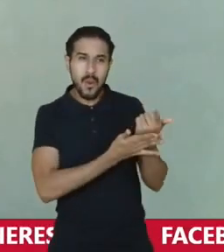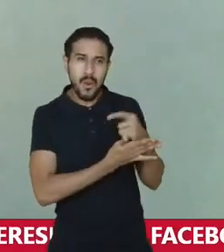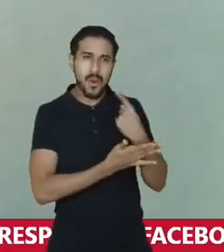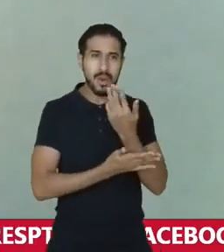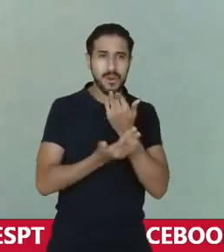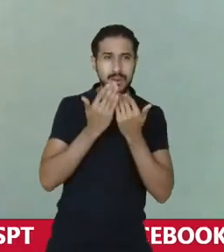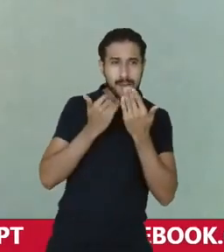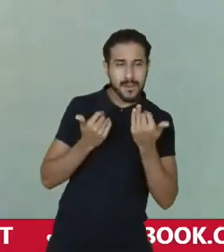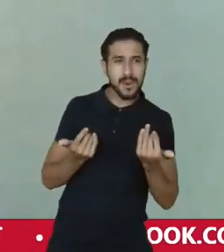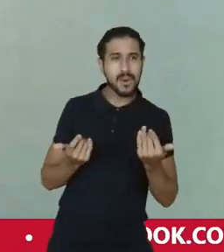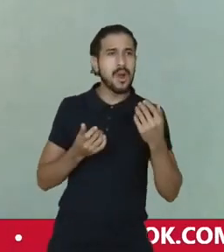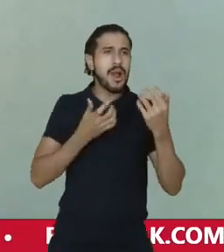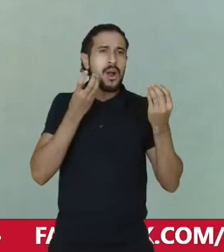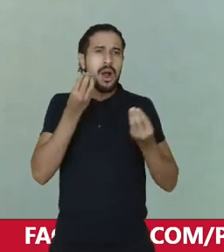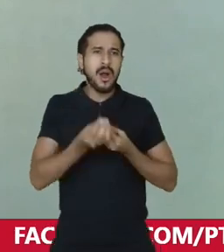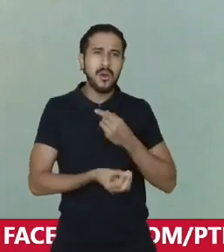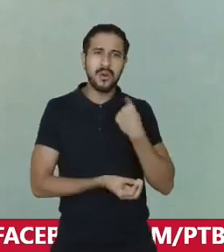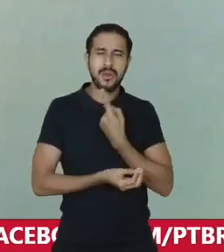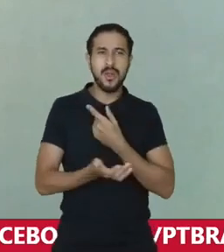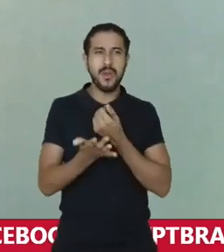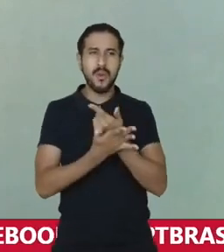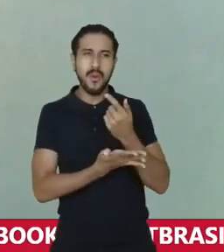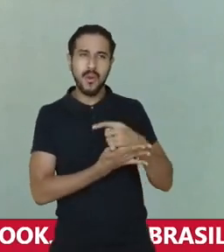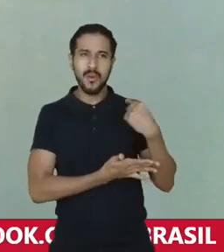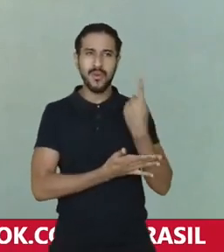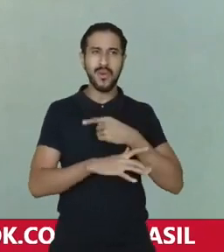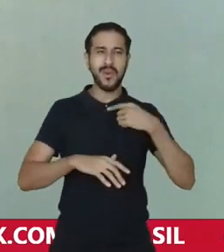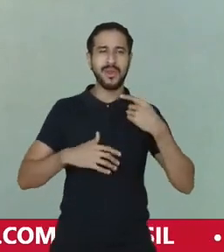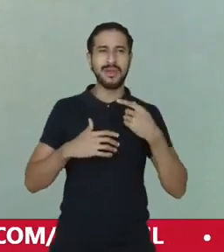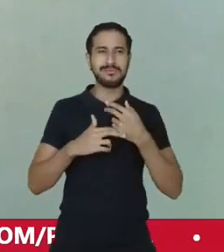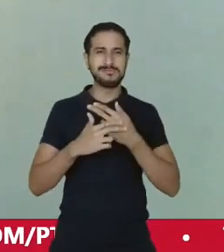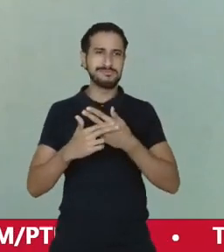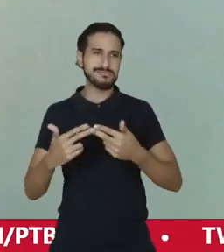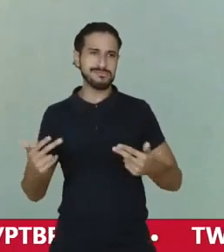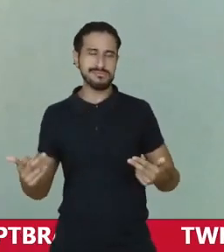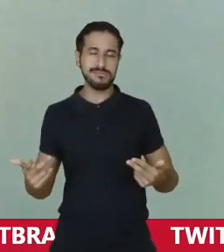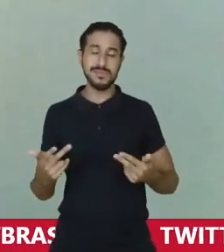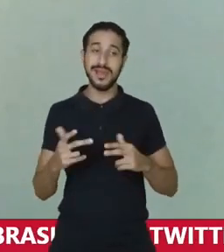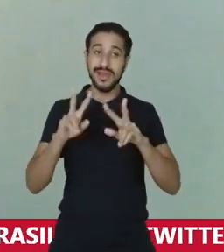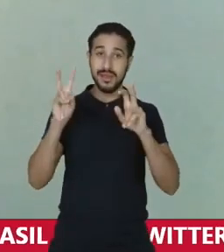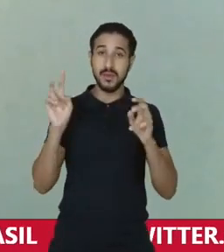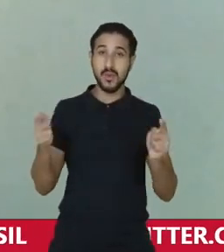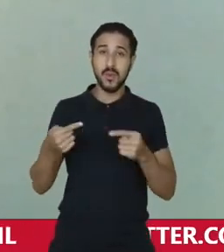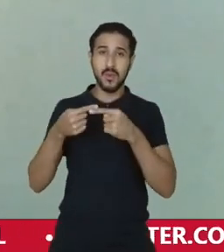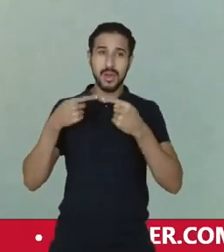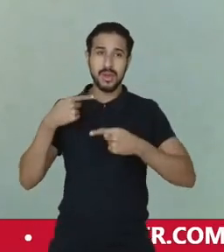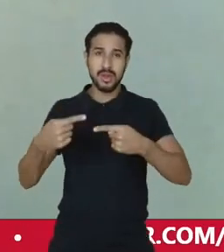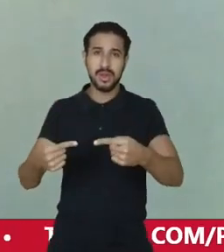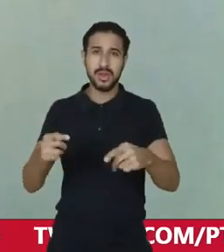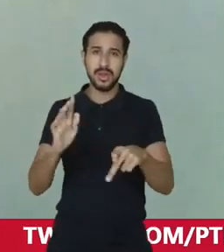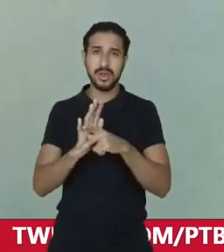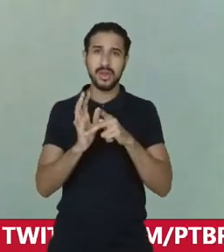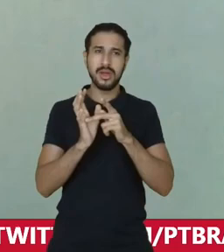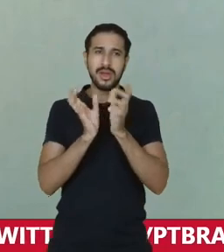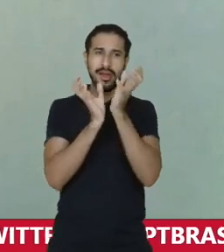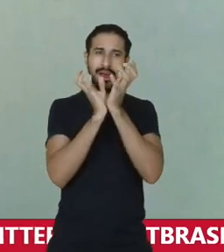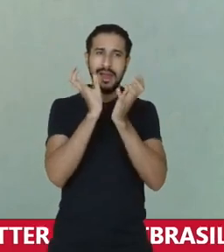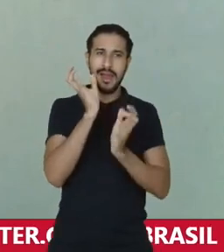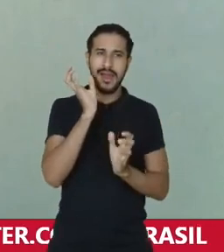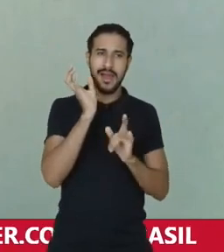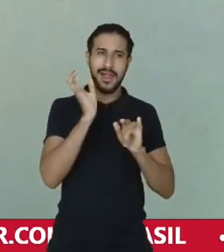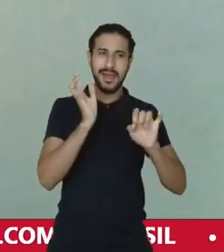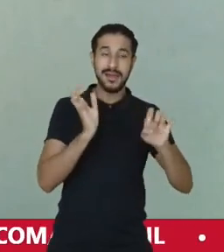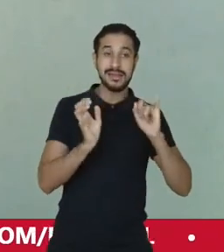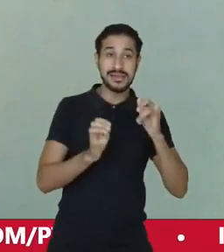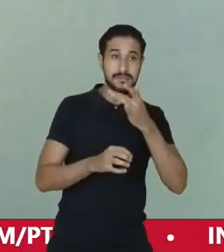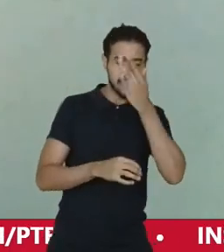nossos alimentos, onde nós estamos comprando os nossos produtos, e isso passa também por um debate de classe muito grande, porque quem